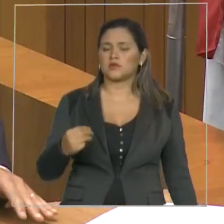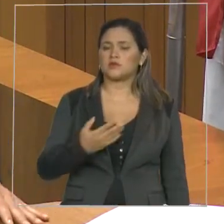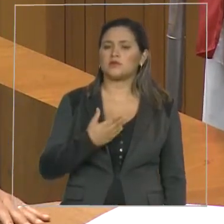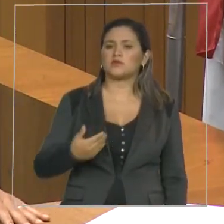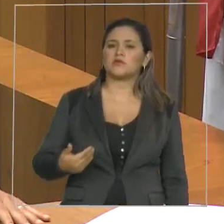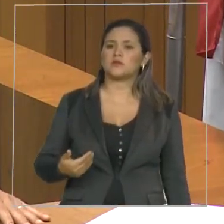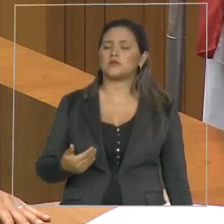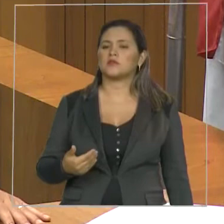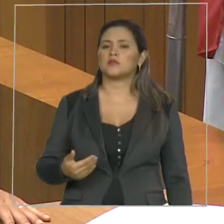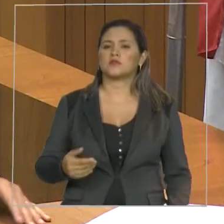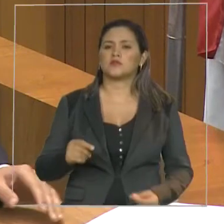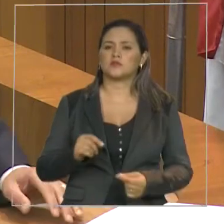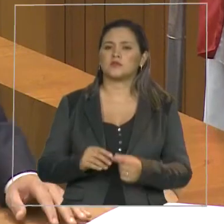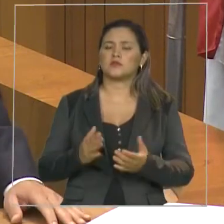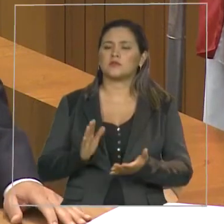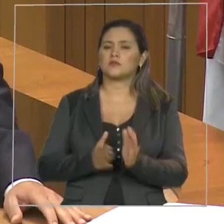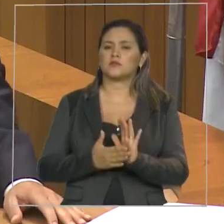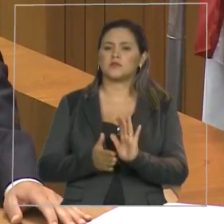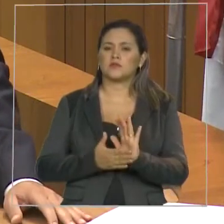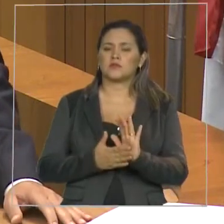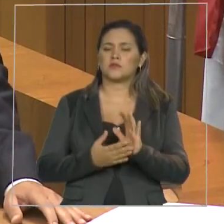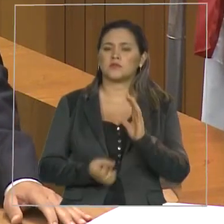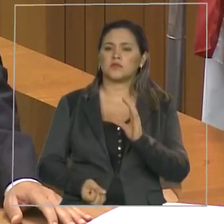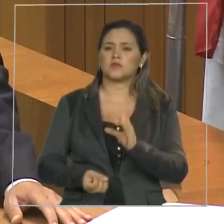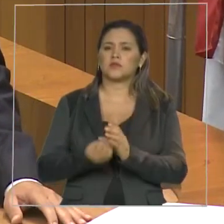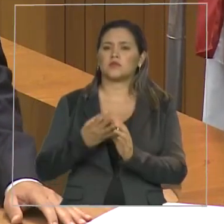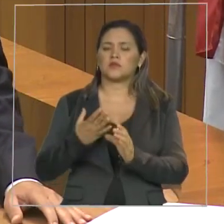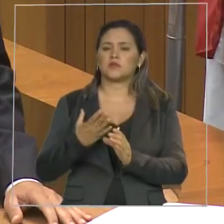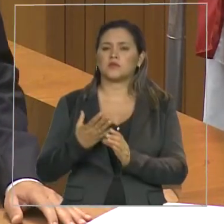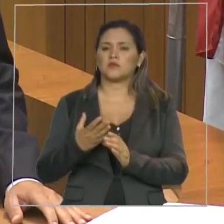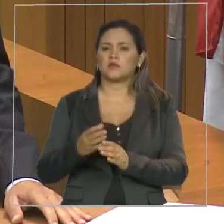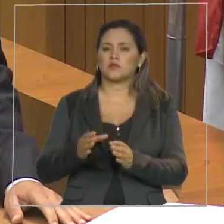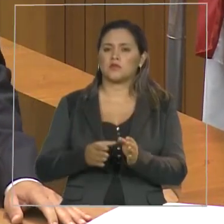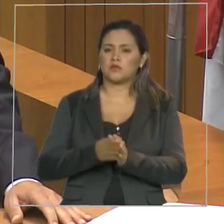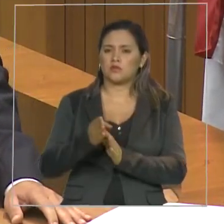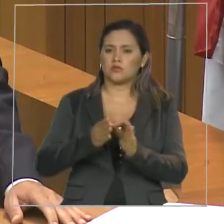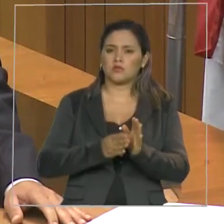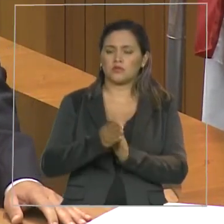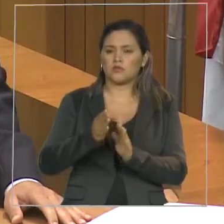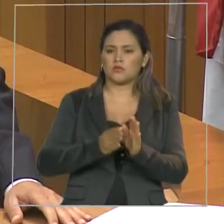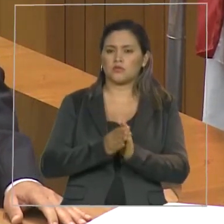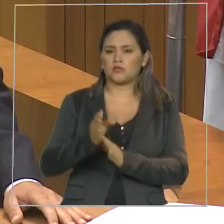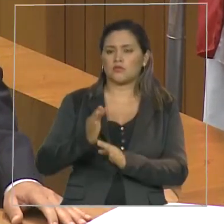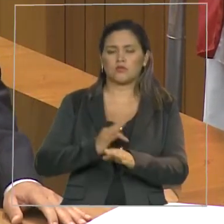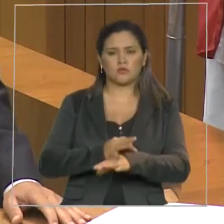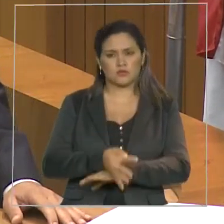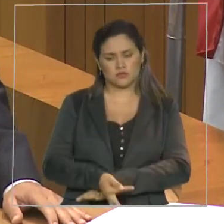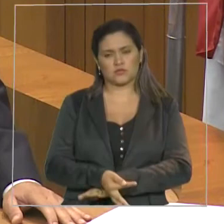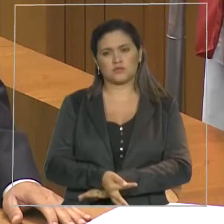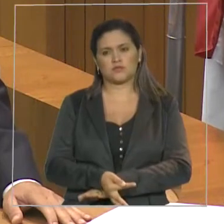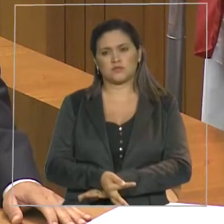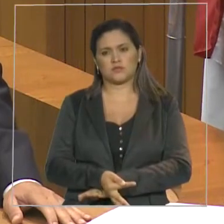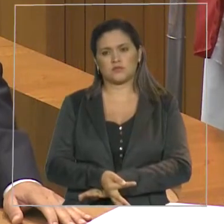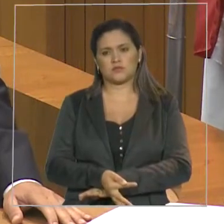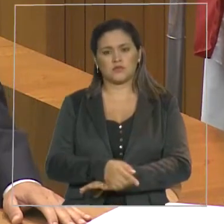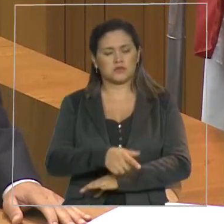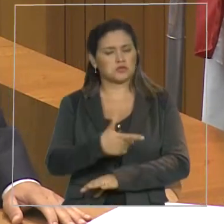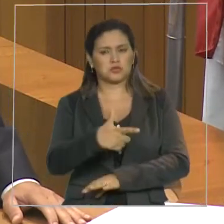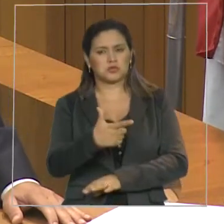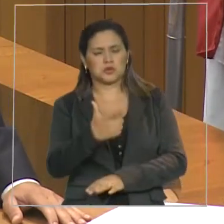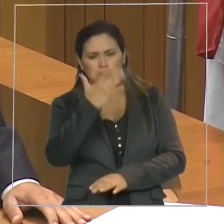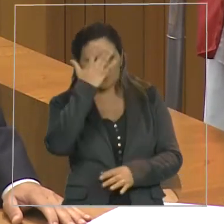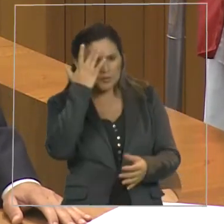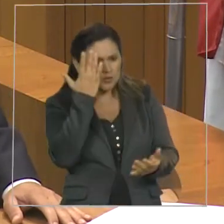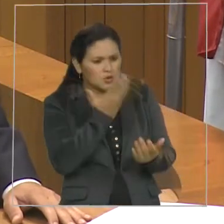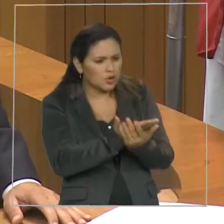uma proposta de criação do Conselho Universitário do Maranhão a essa casa, sem contemplar estudantes, com